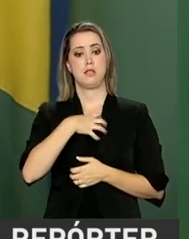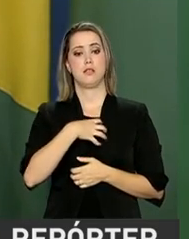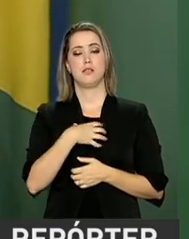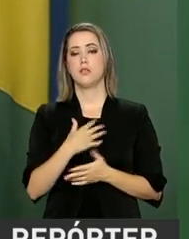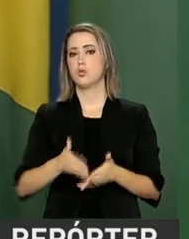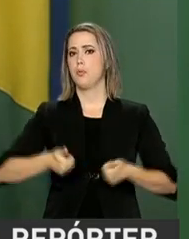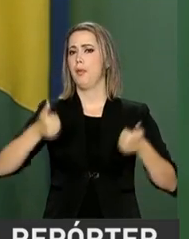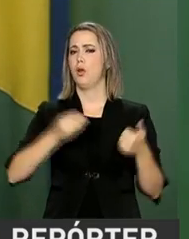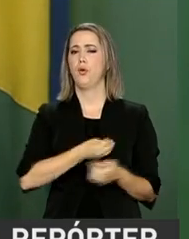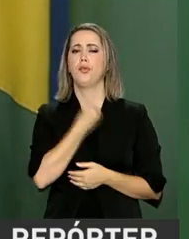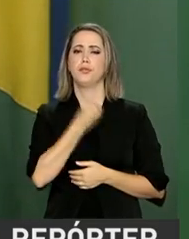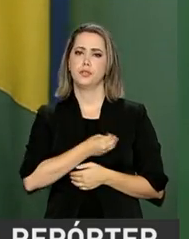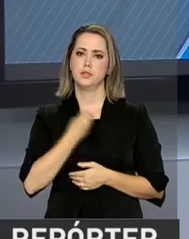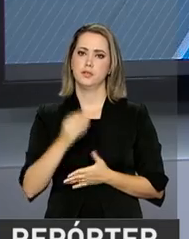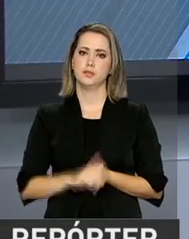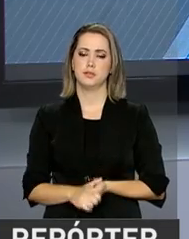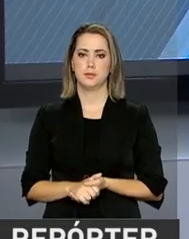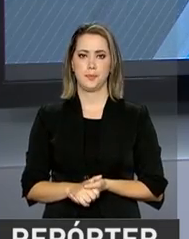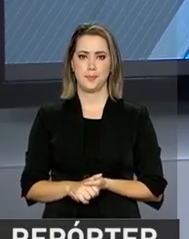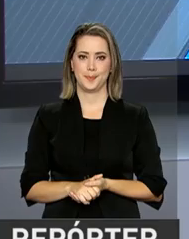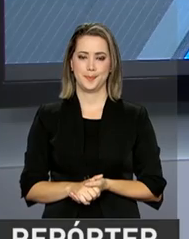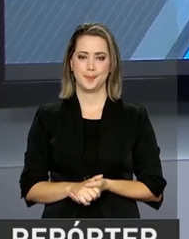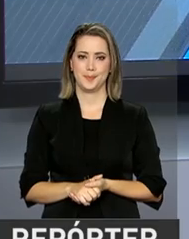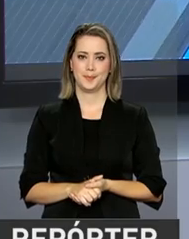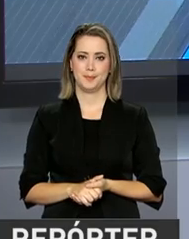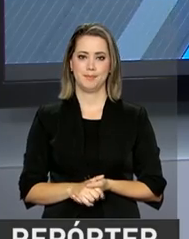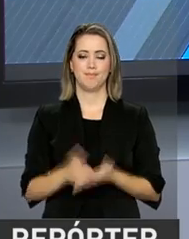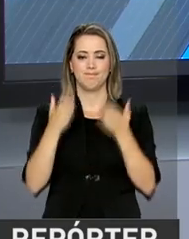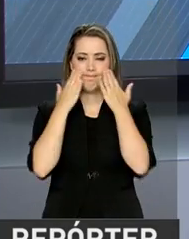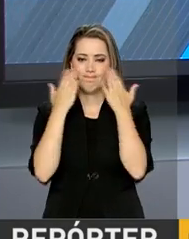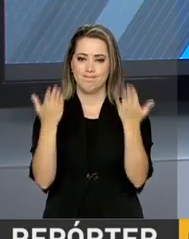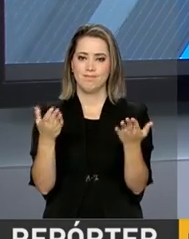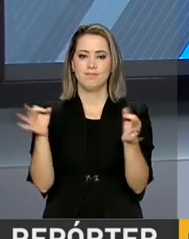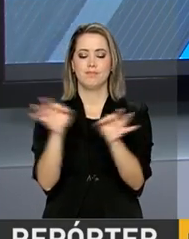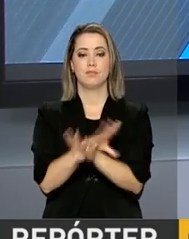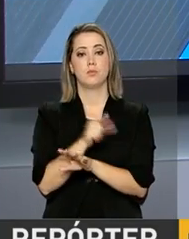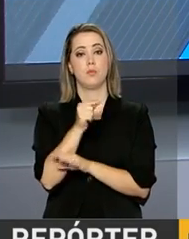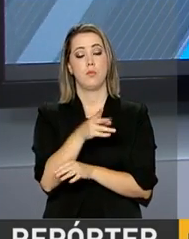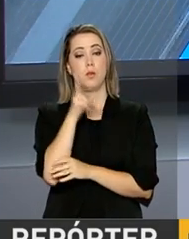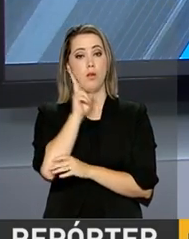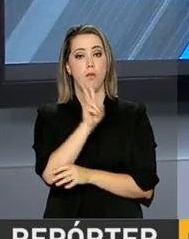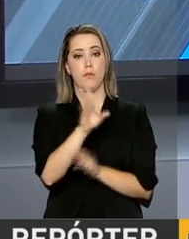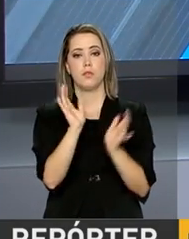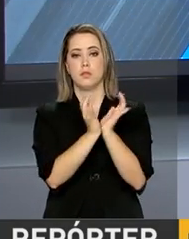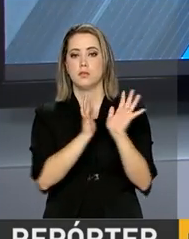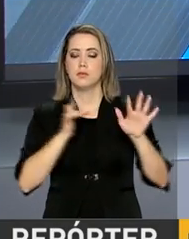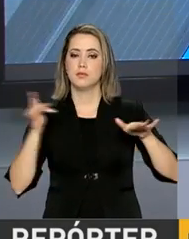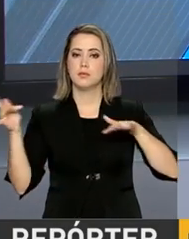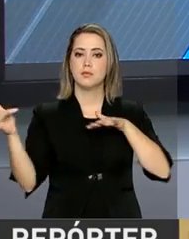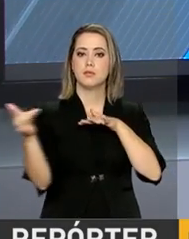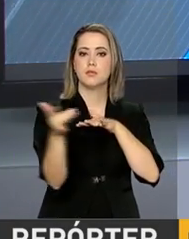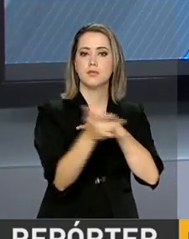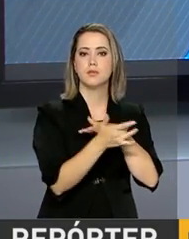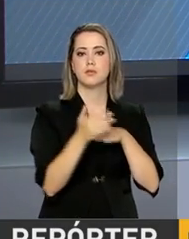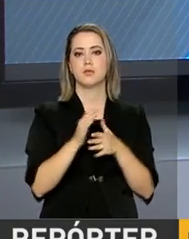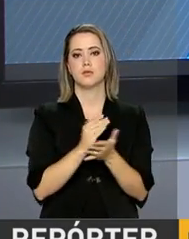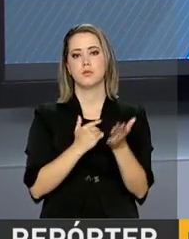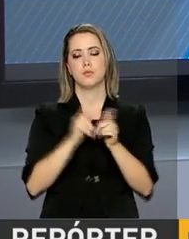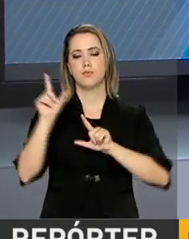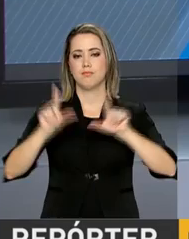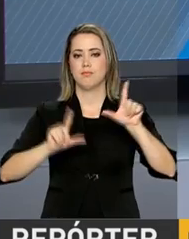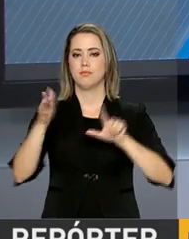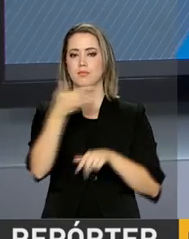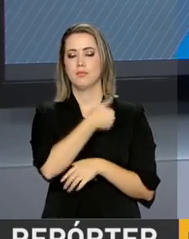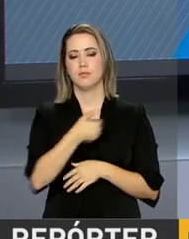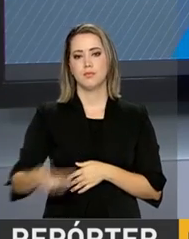em condições mais dignas de vida. E o repórter NBR fica por aqui. Acompanhe as novidades também em nossas redes sociais. Continue